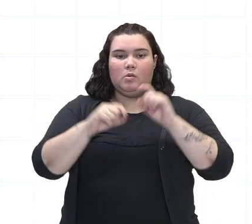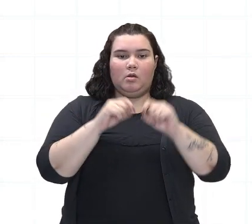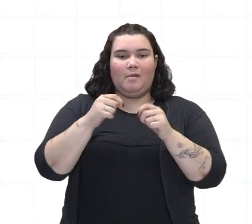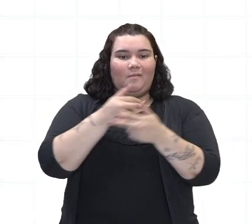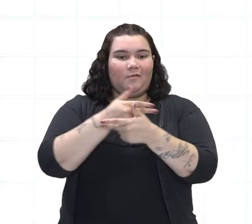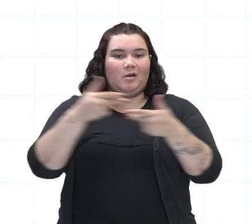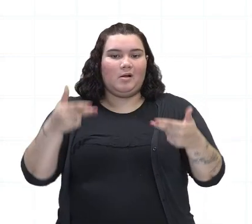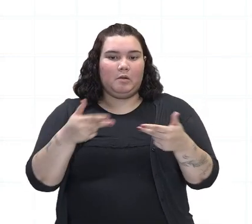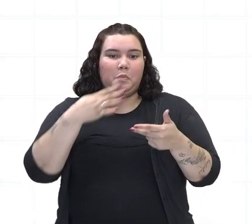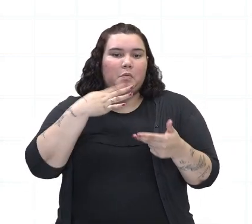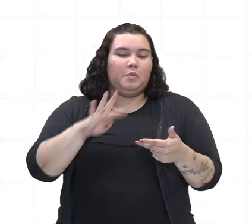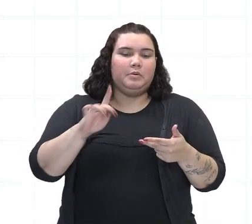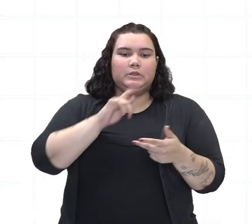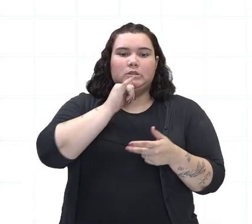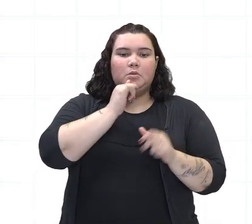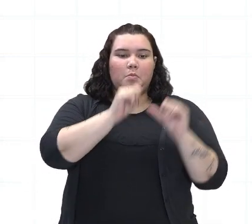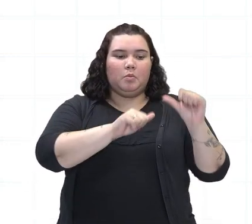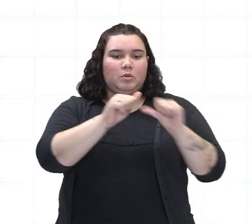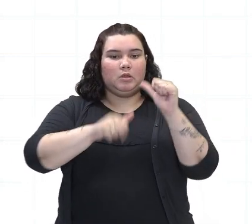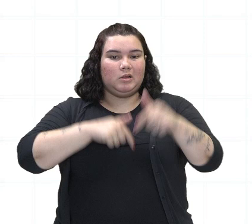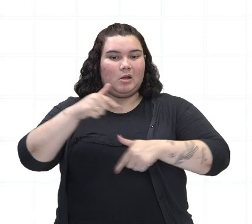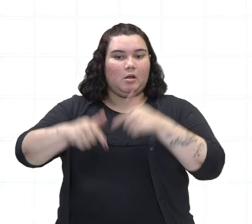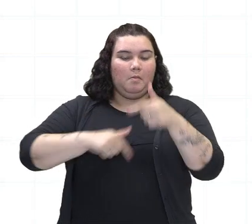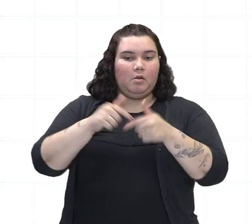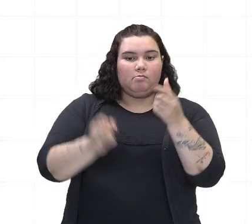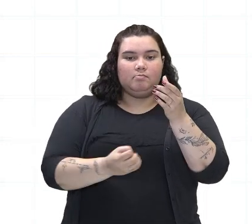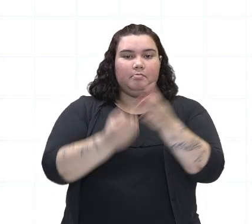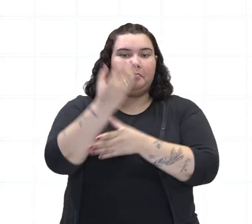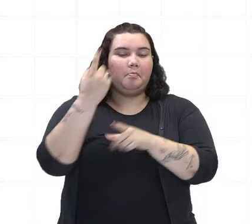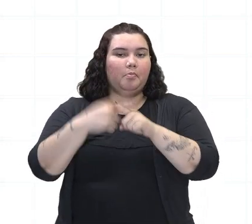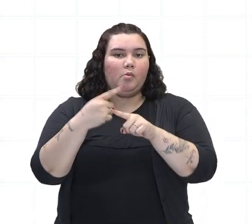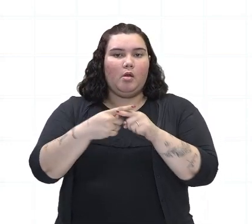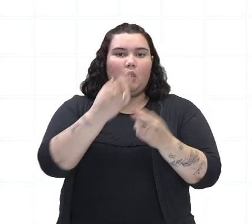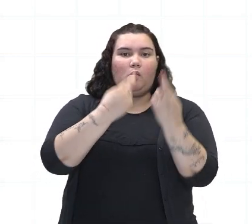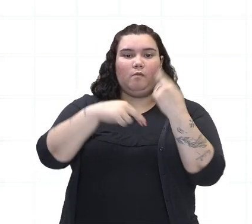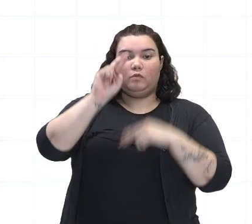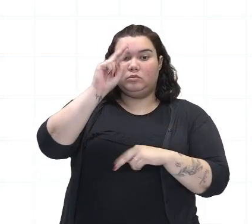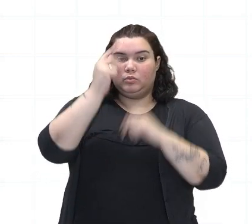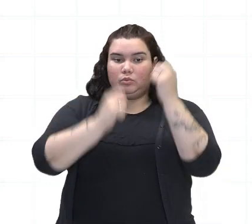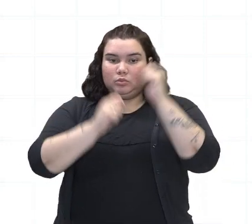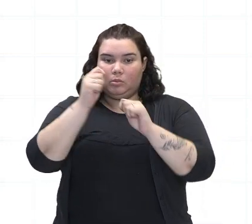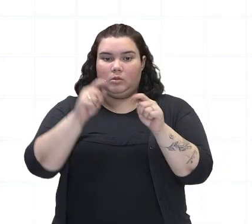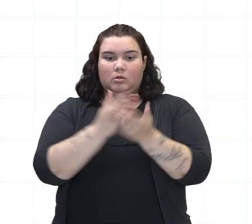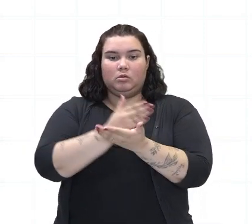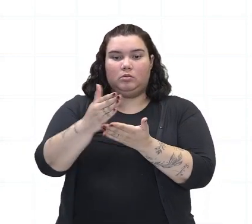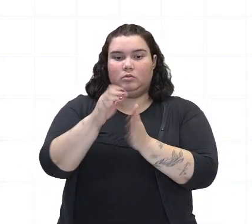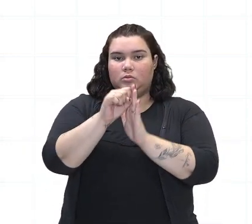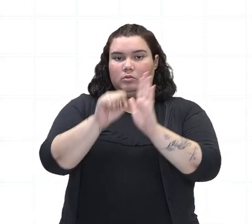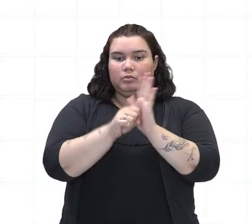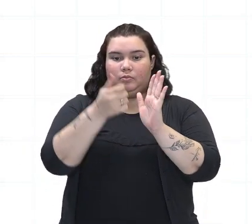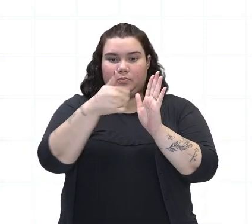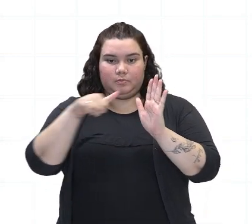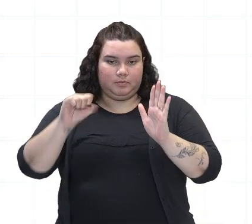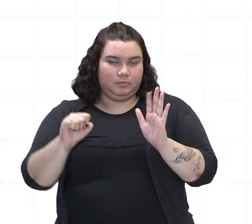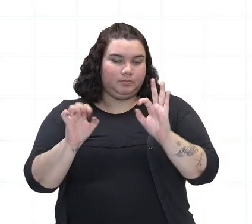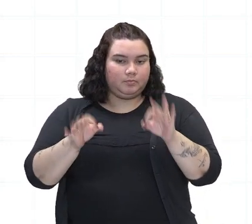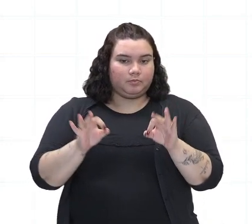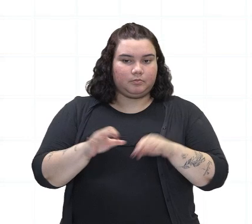então desconhecidas, como as mudanças de trabalho originadas pela Revolução Industrial e iniciadas no século XVIII.